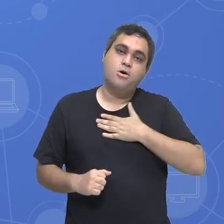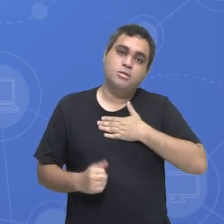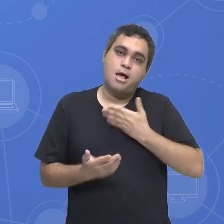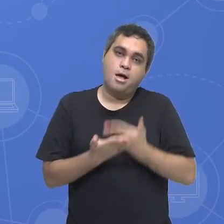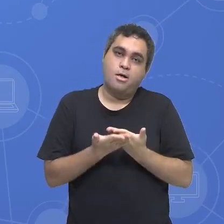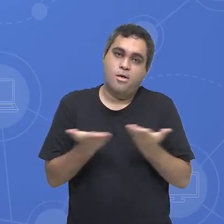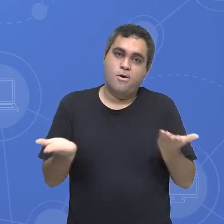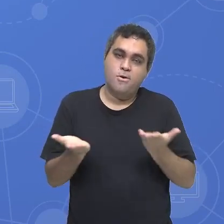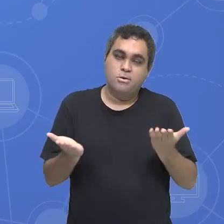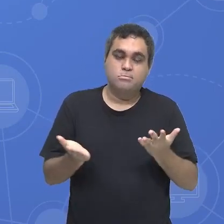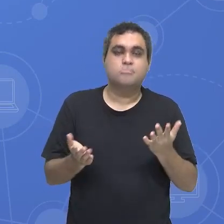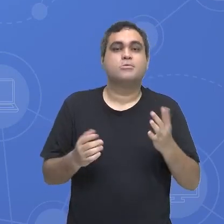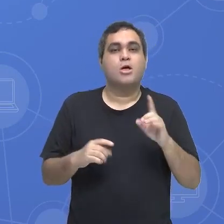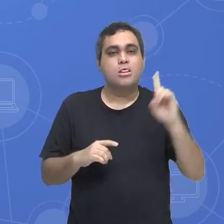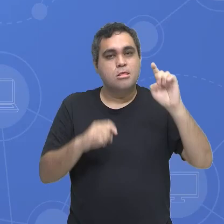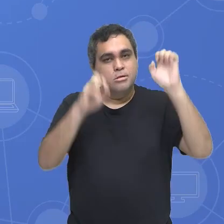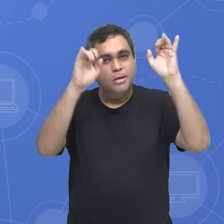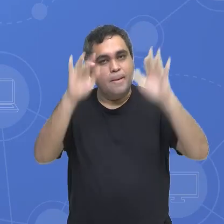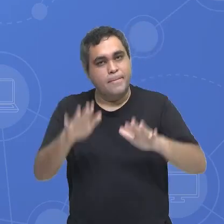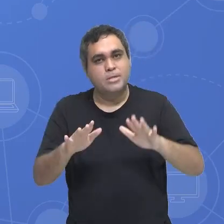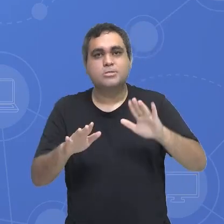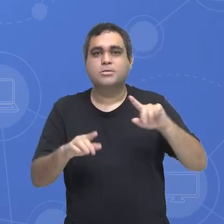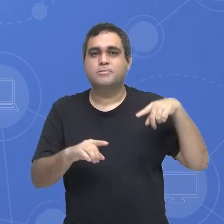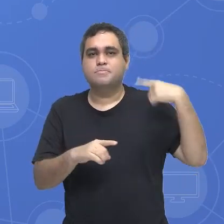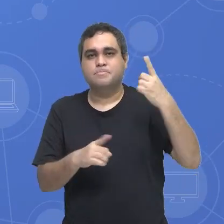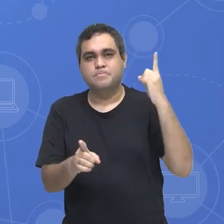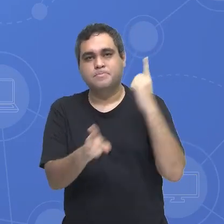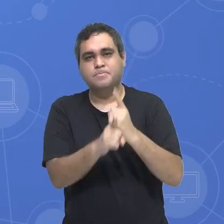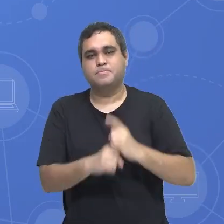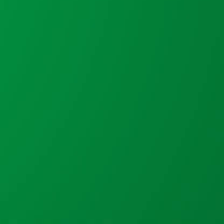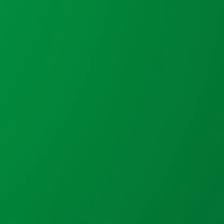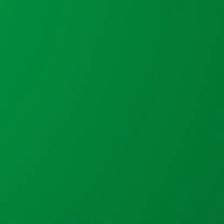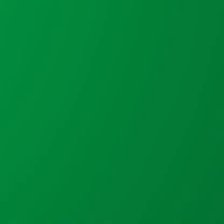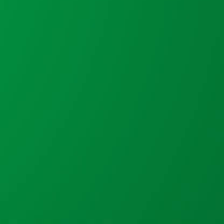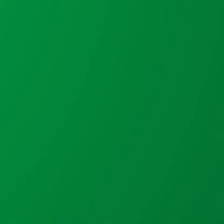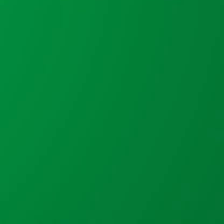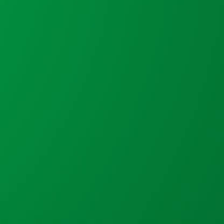aula de hoje. Fiquem com Deus e até a próxima.